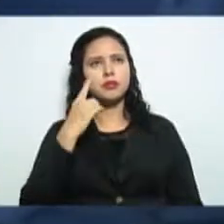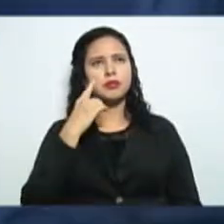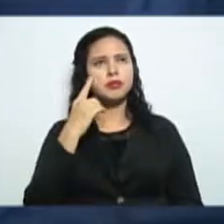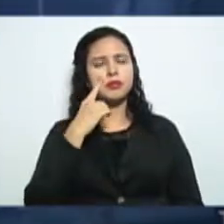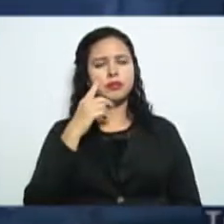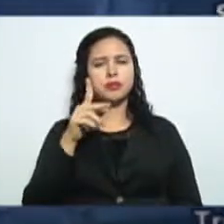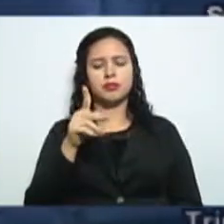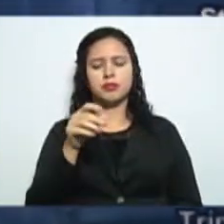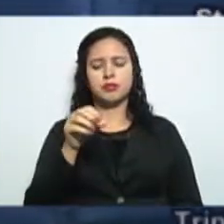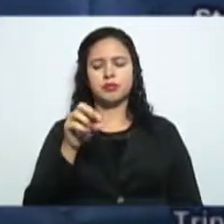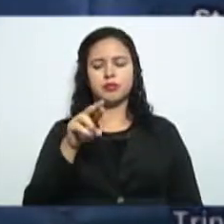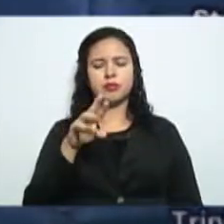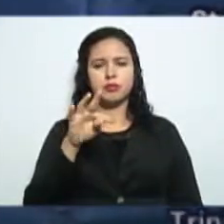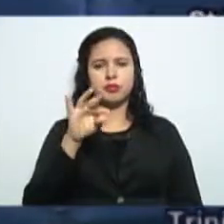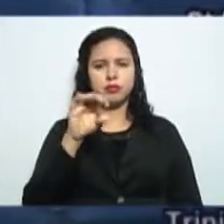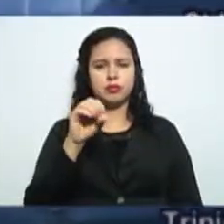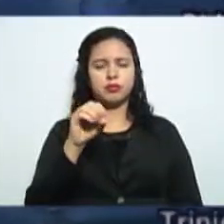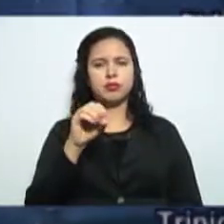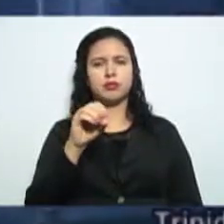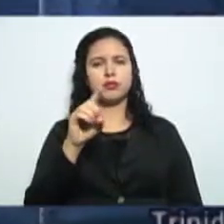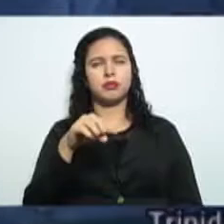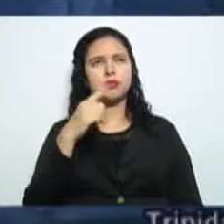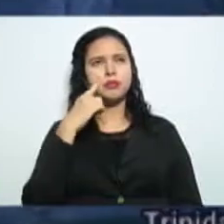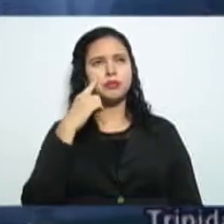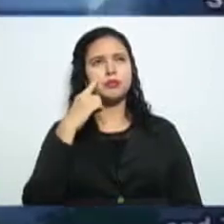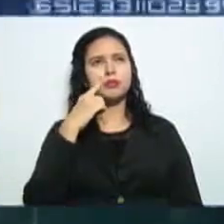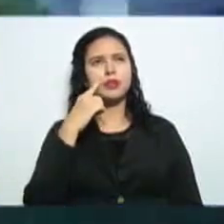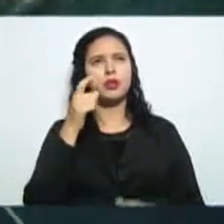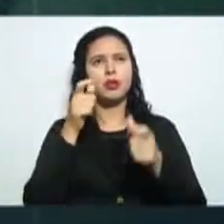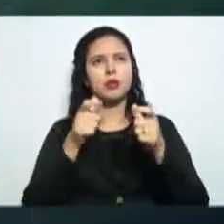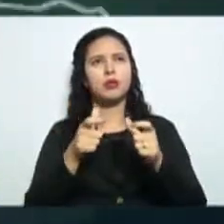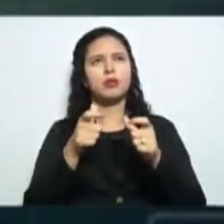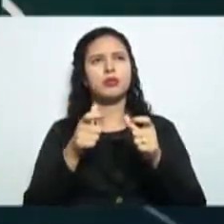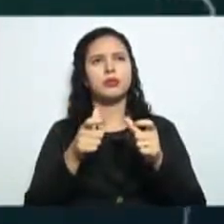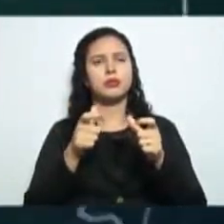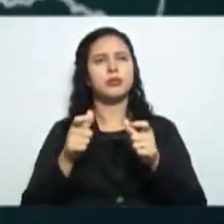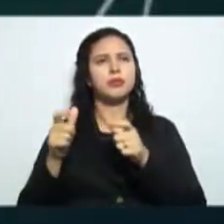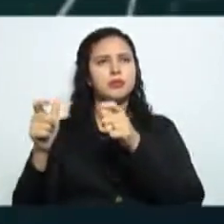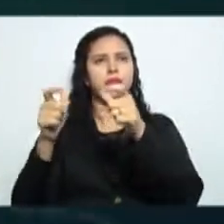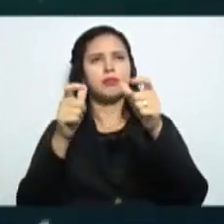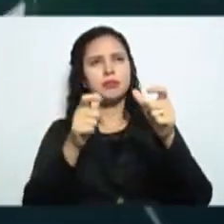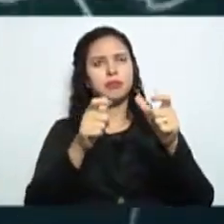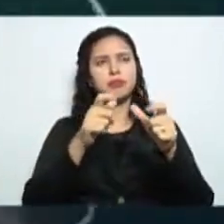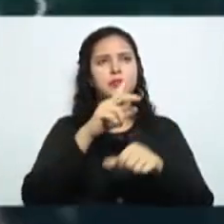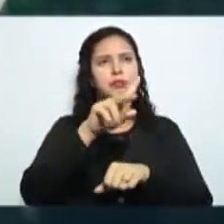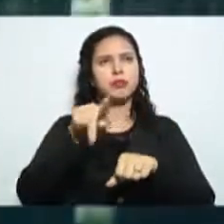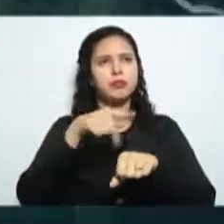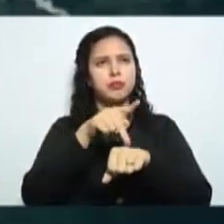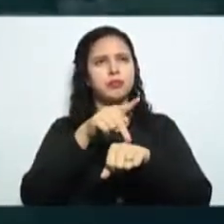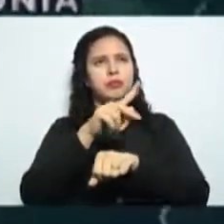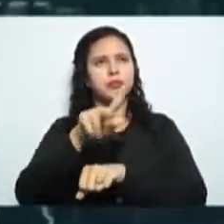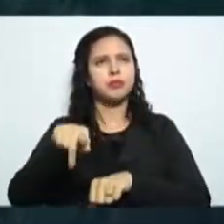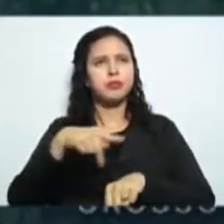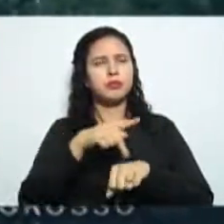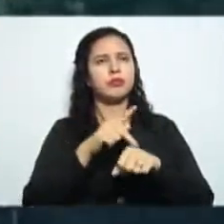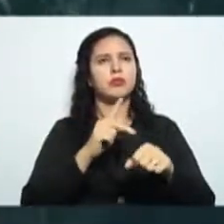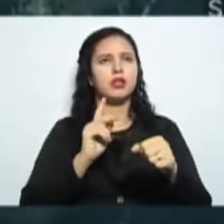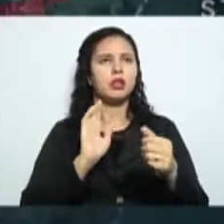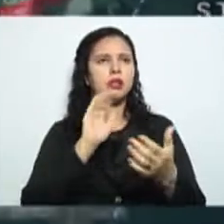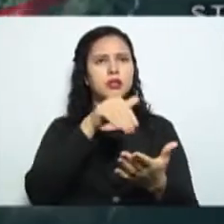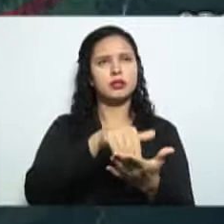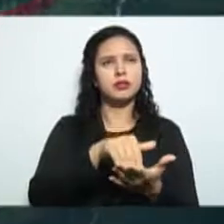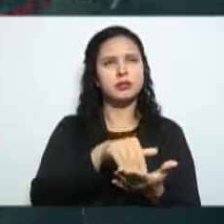os haitianos tiveram que passar pela República Dominicana, Panamá, Equador, Peru, até chegar ao